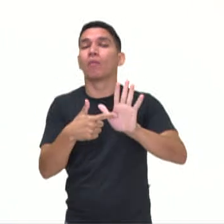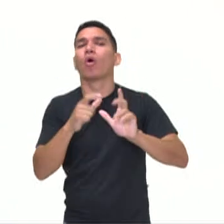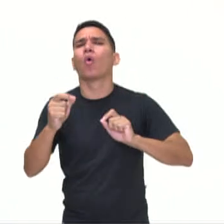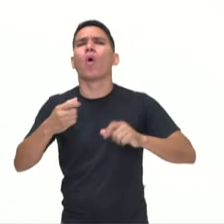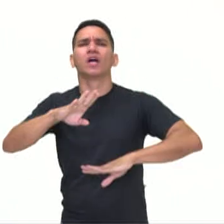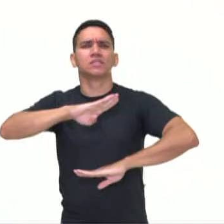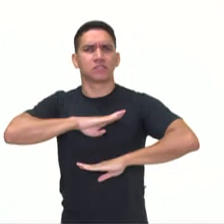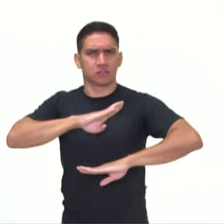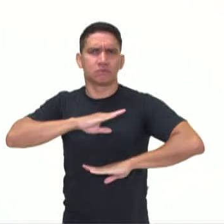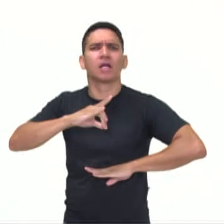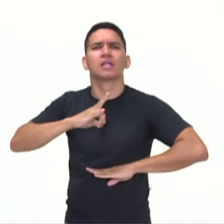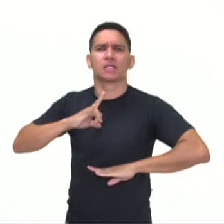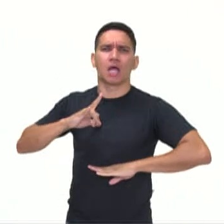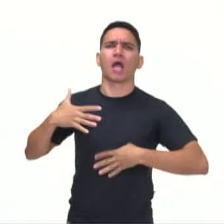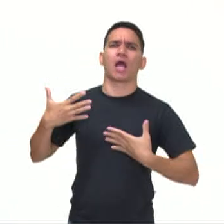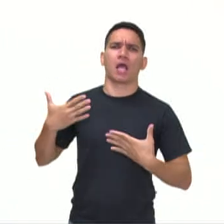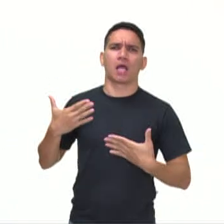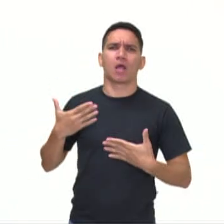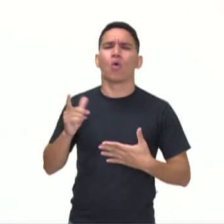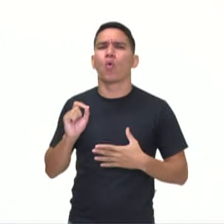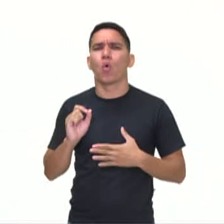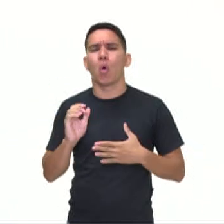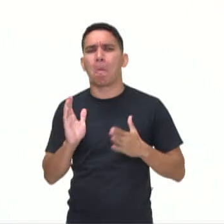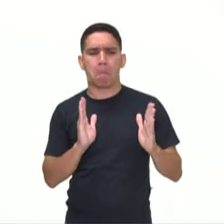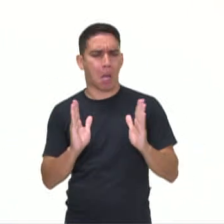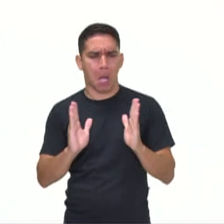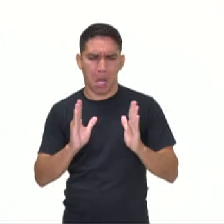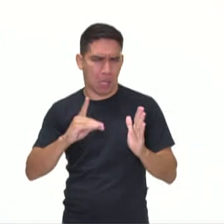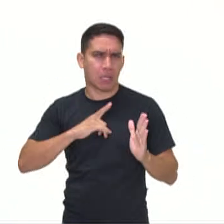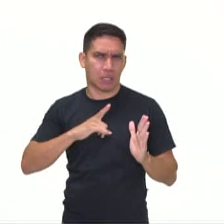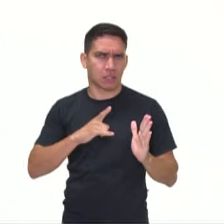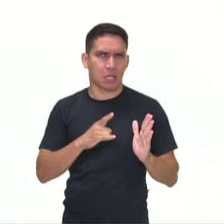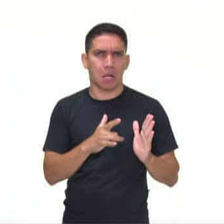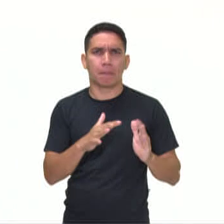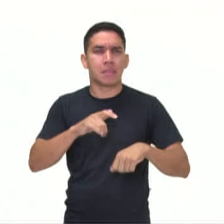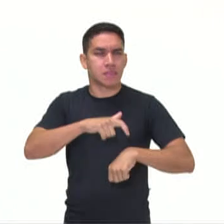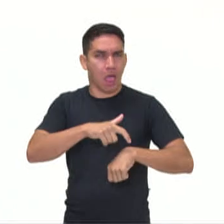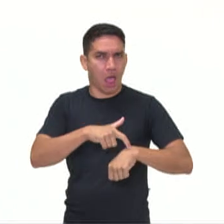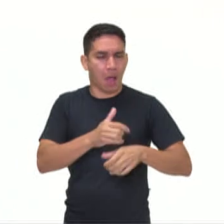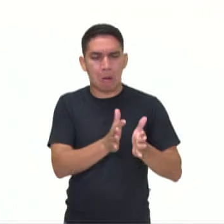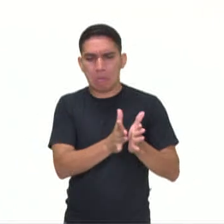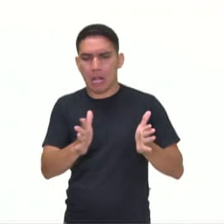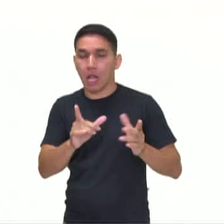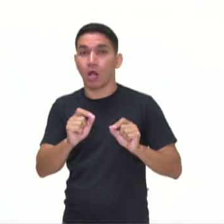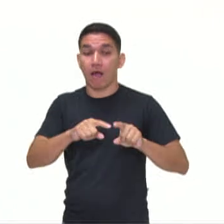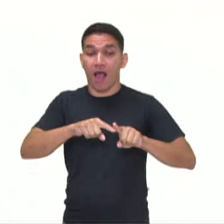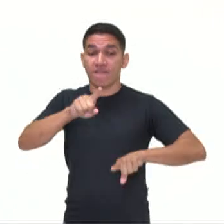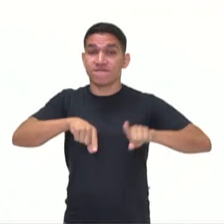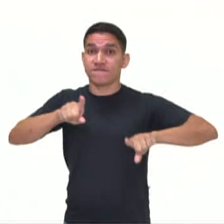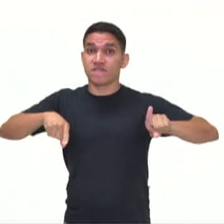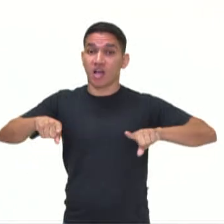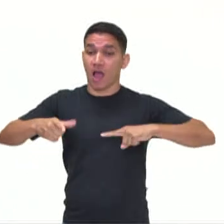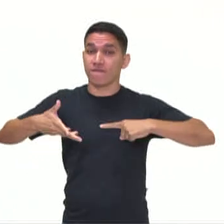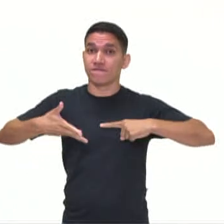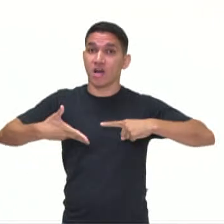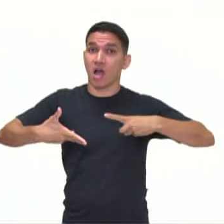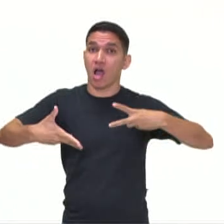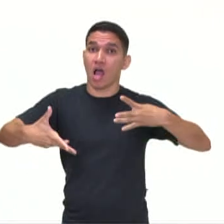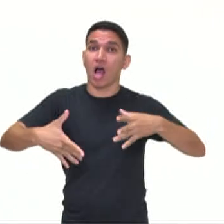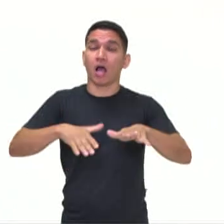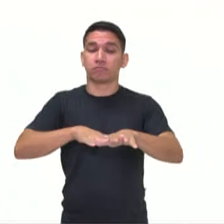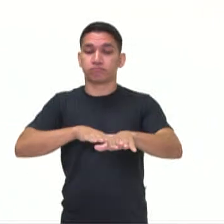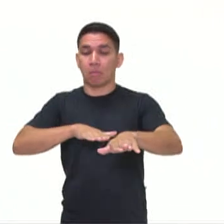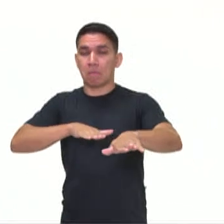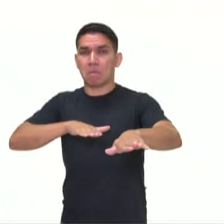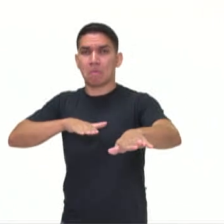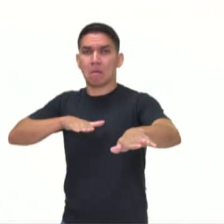representando ali ao longo de um intervalo, tá? Definido de tempo, a variação da velocidade de um veículo, durante